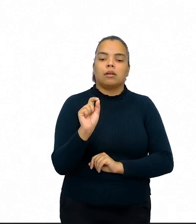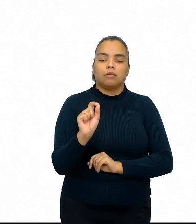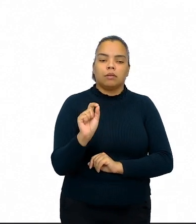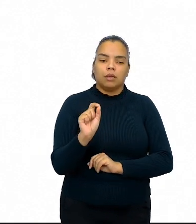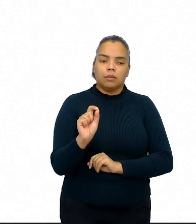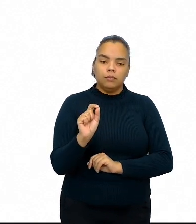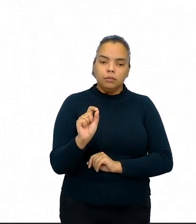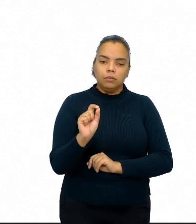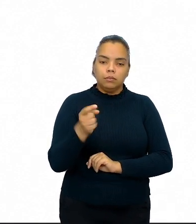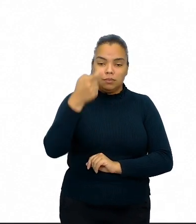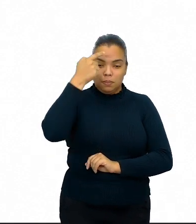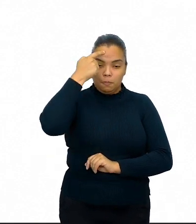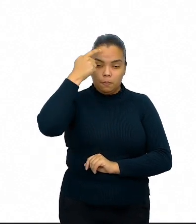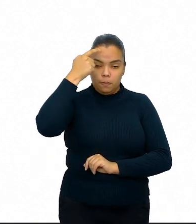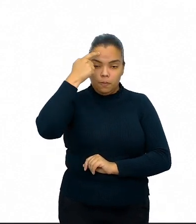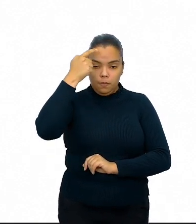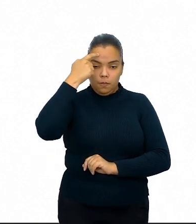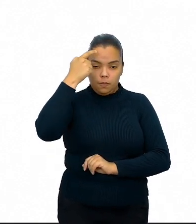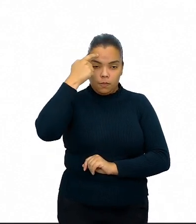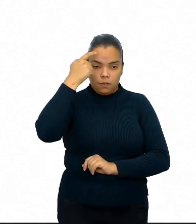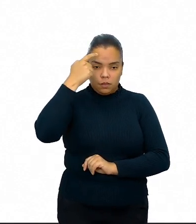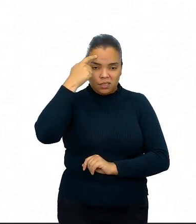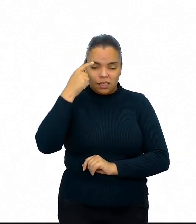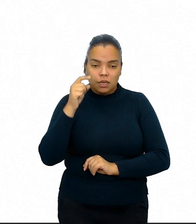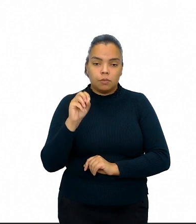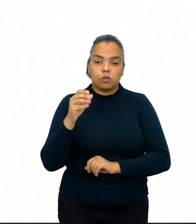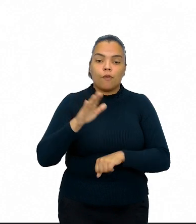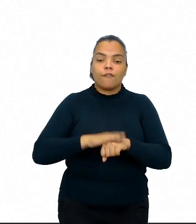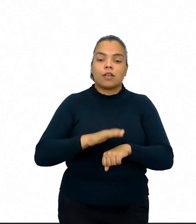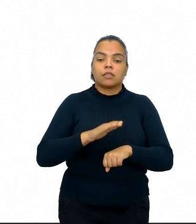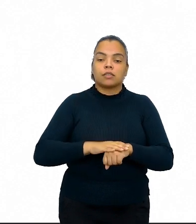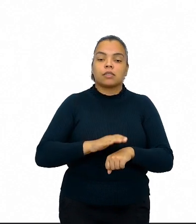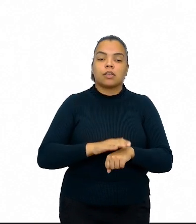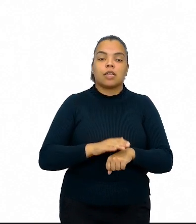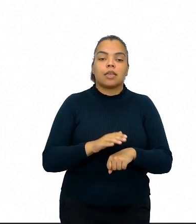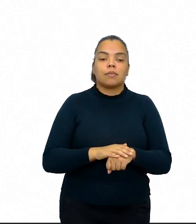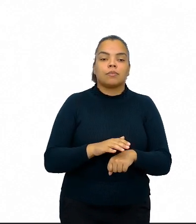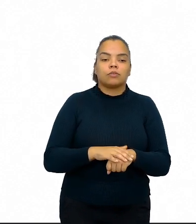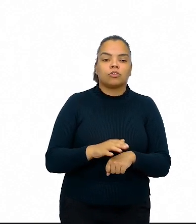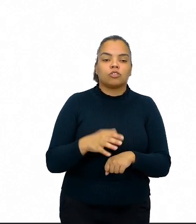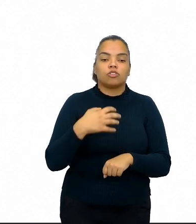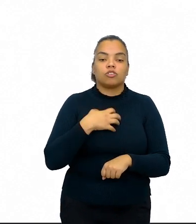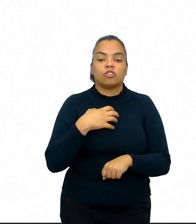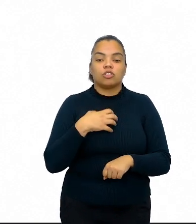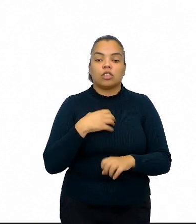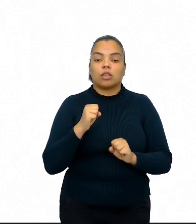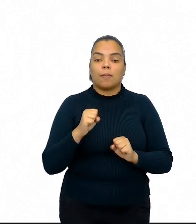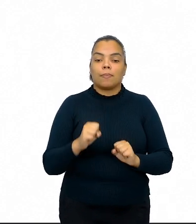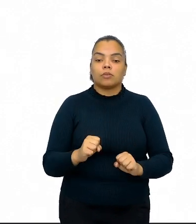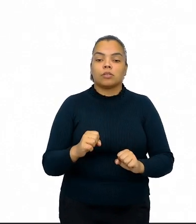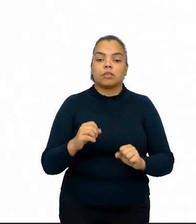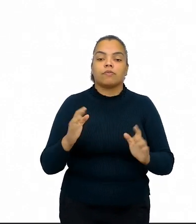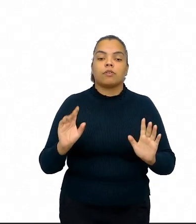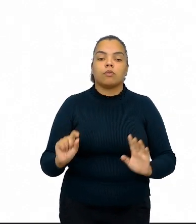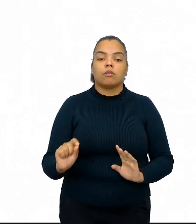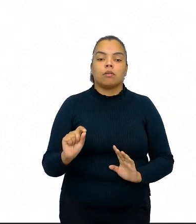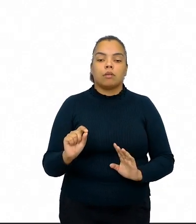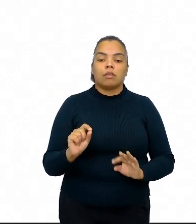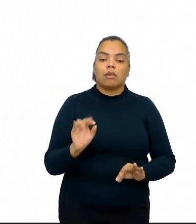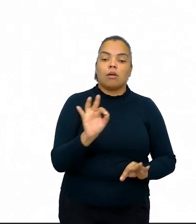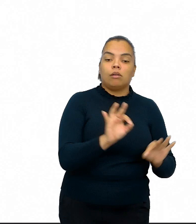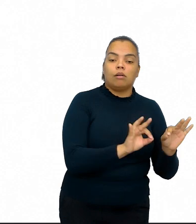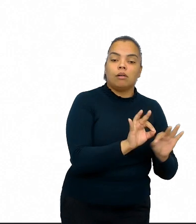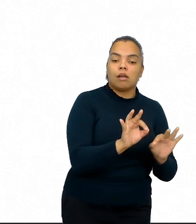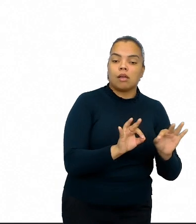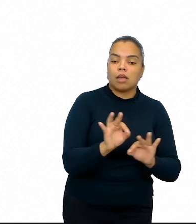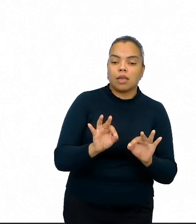sobre o que pensamos ou fazemos, de forma ainda que seja possível que eles consigam organizar